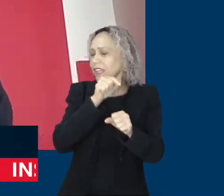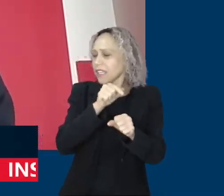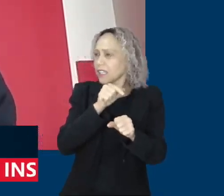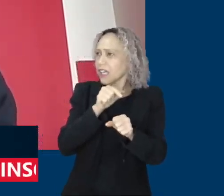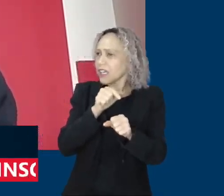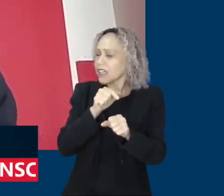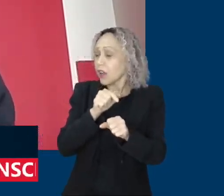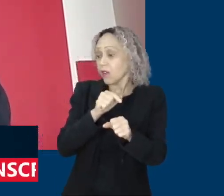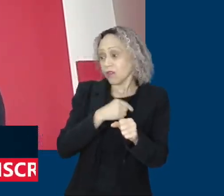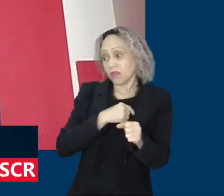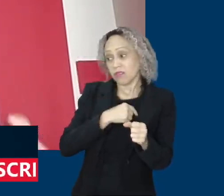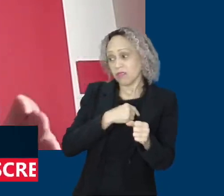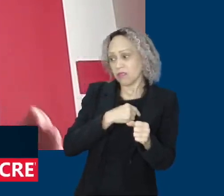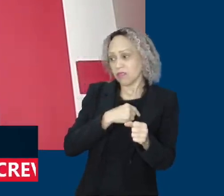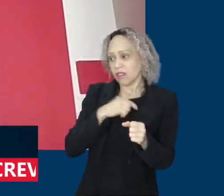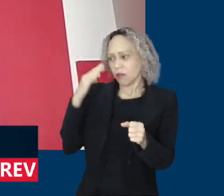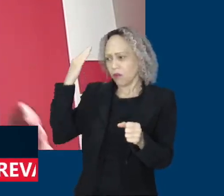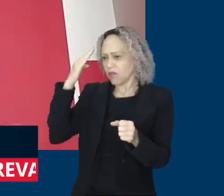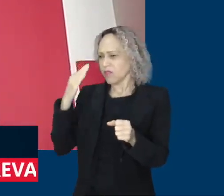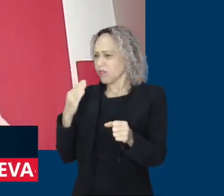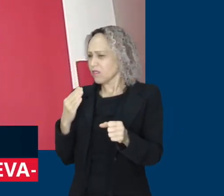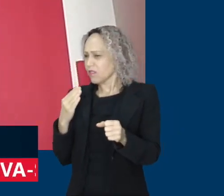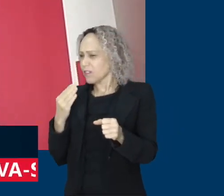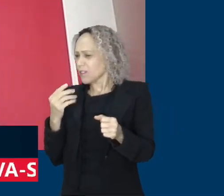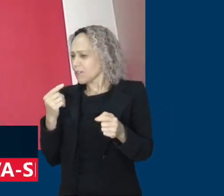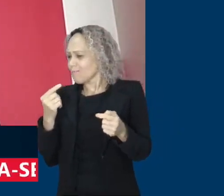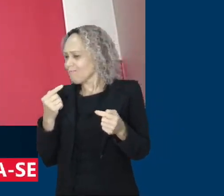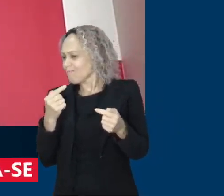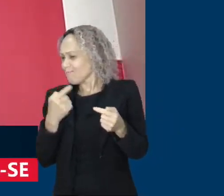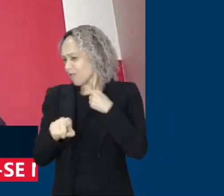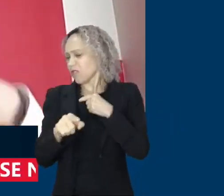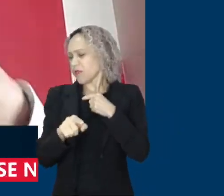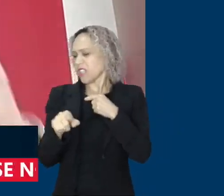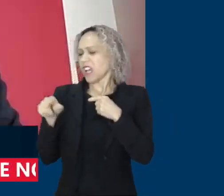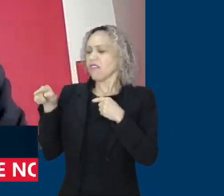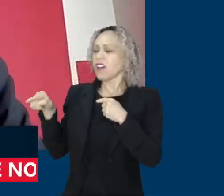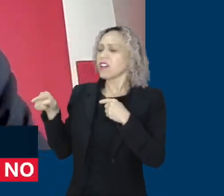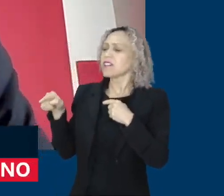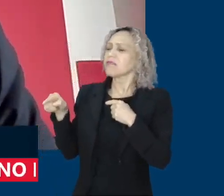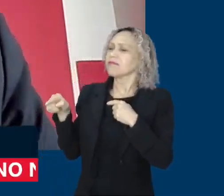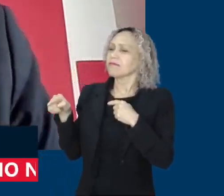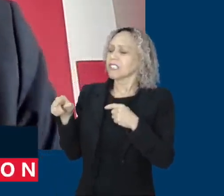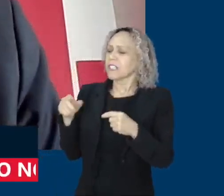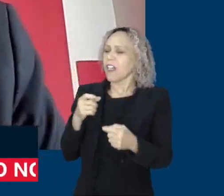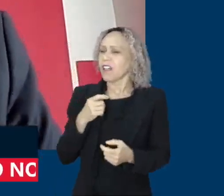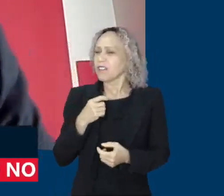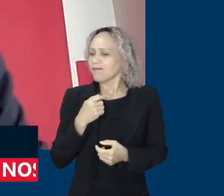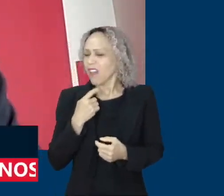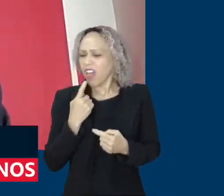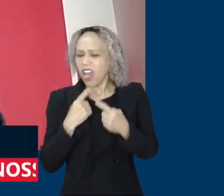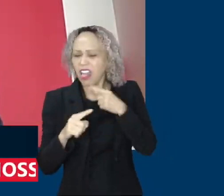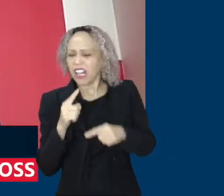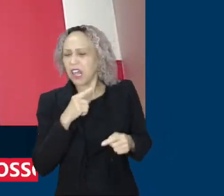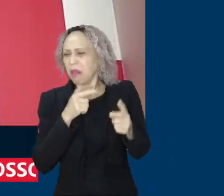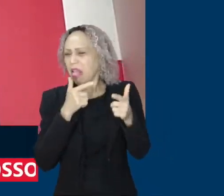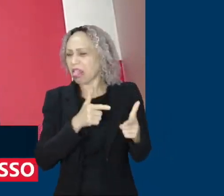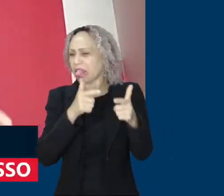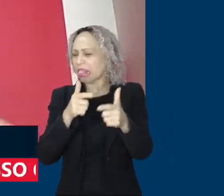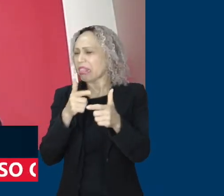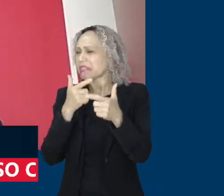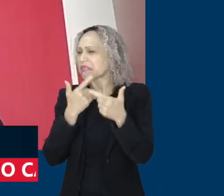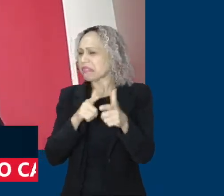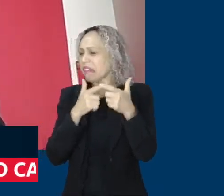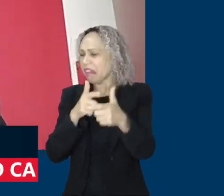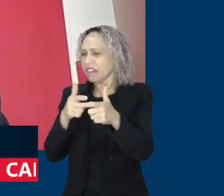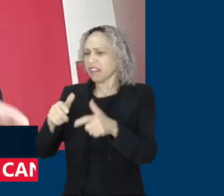criticava o governo eleito, o que significava não respeitar a democracia, inclusive em outros países. O Lula, então, ele